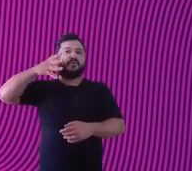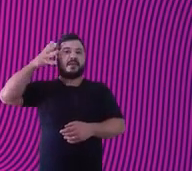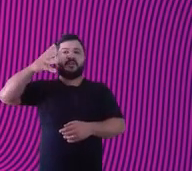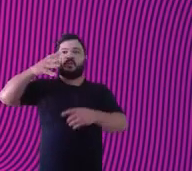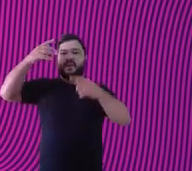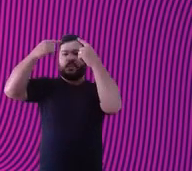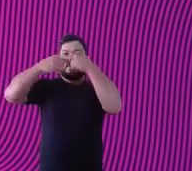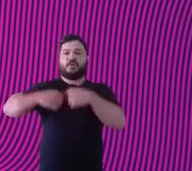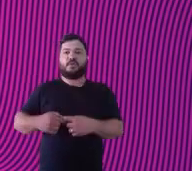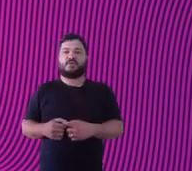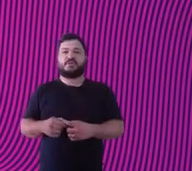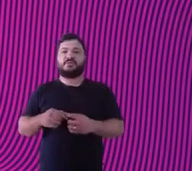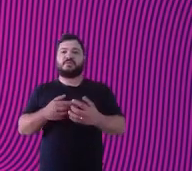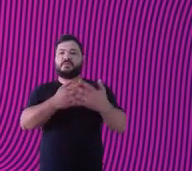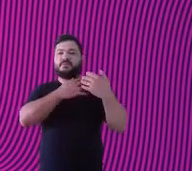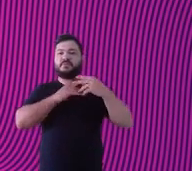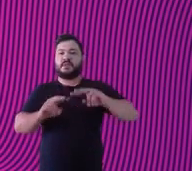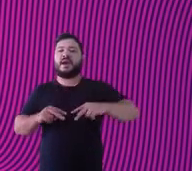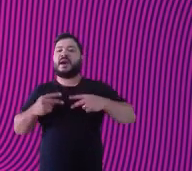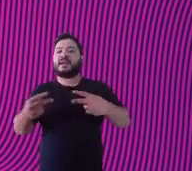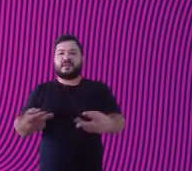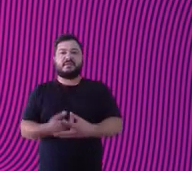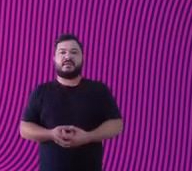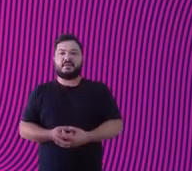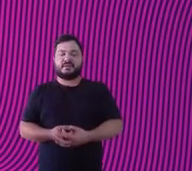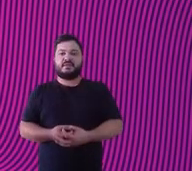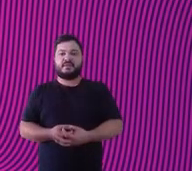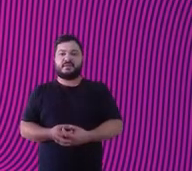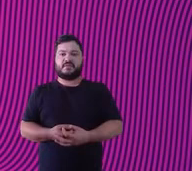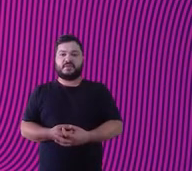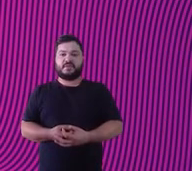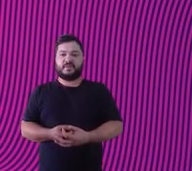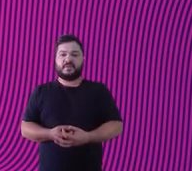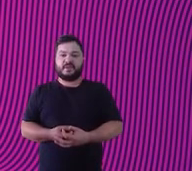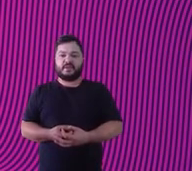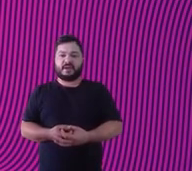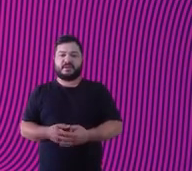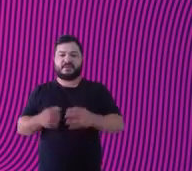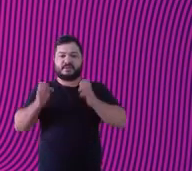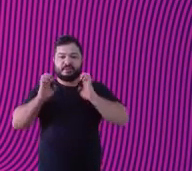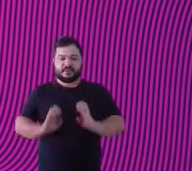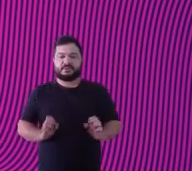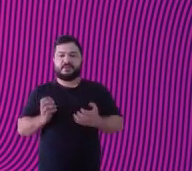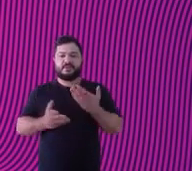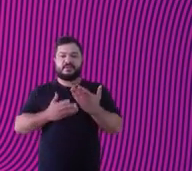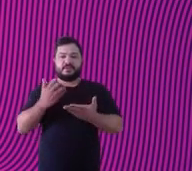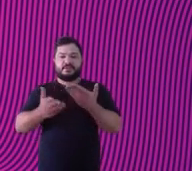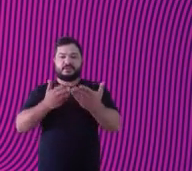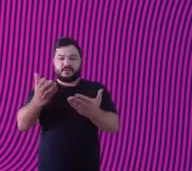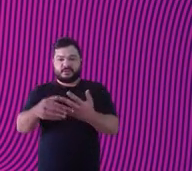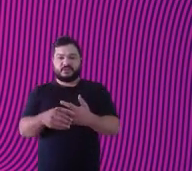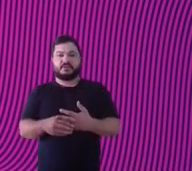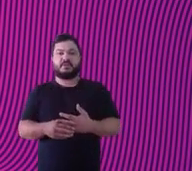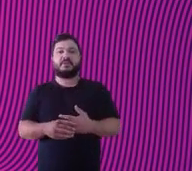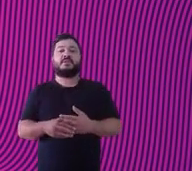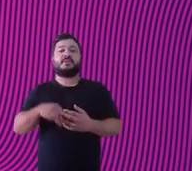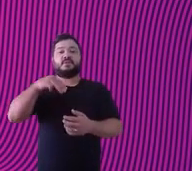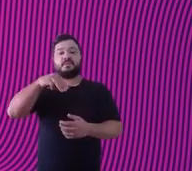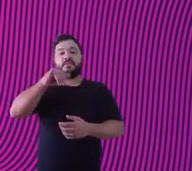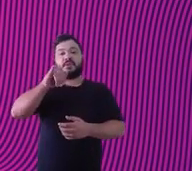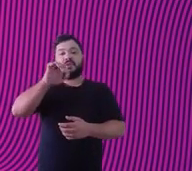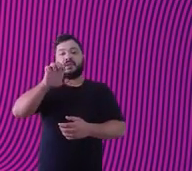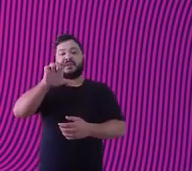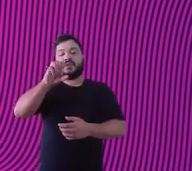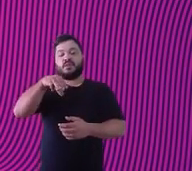papel é do transplante autor de células-tronco hematopoéticas no tratamento é do nome